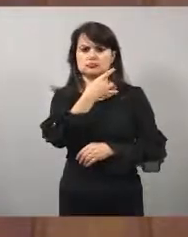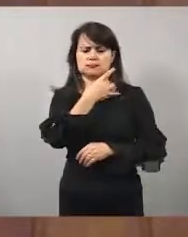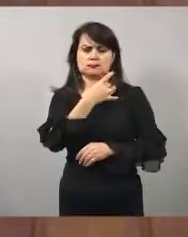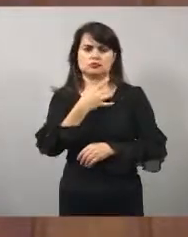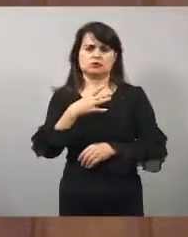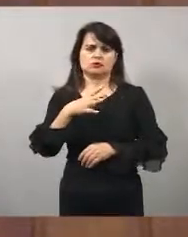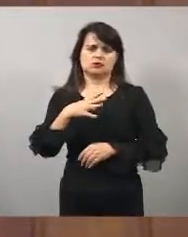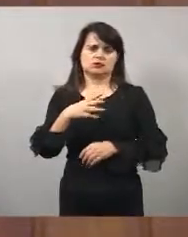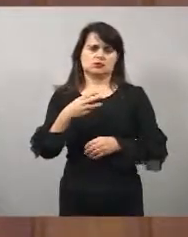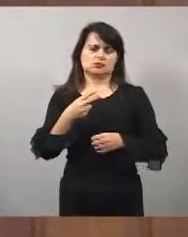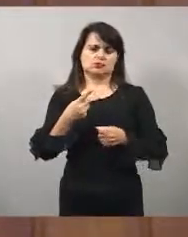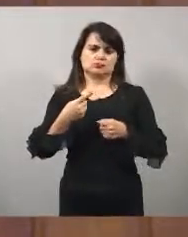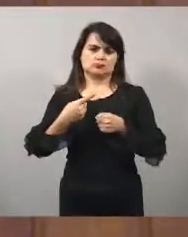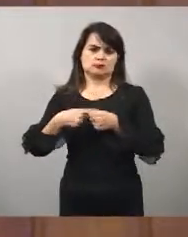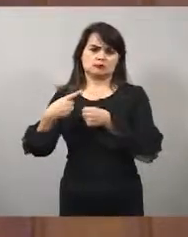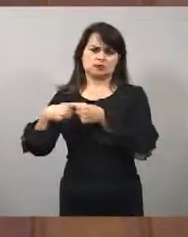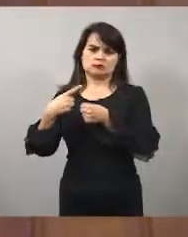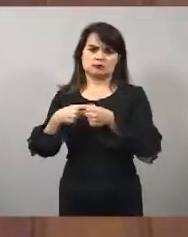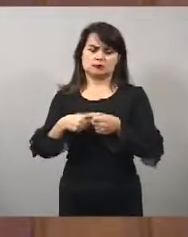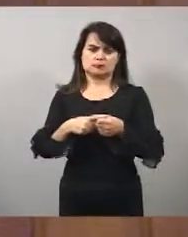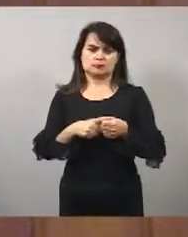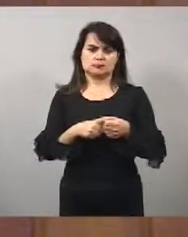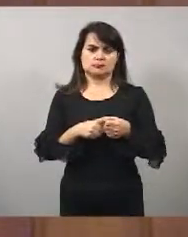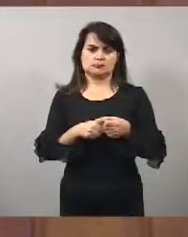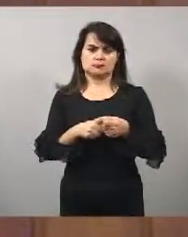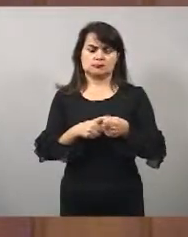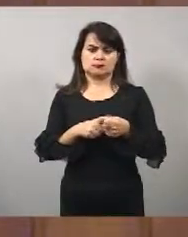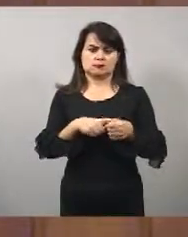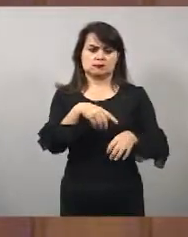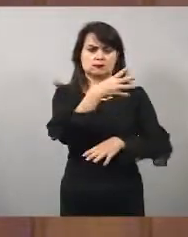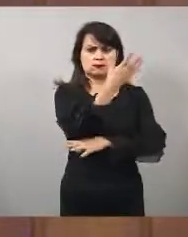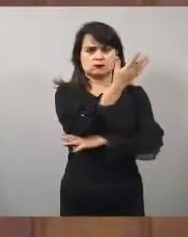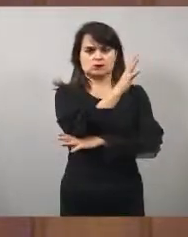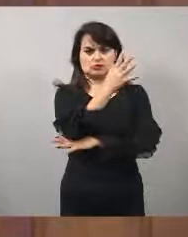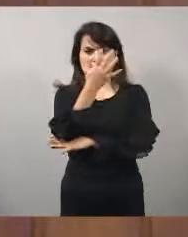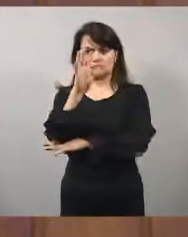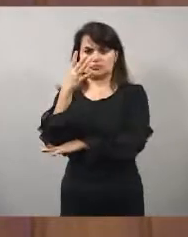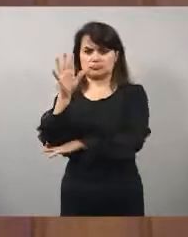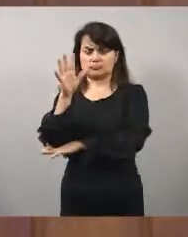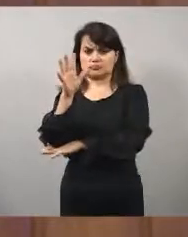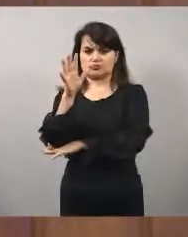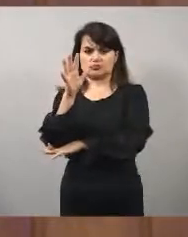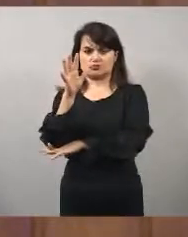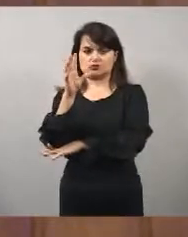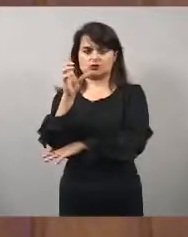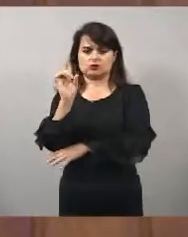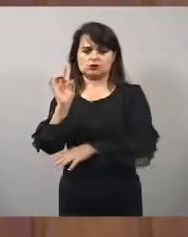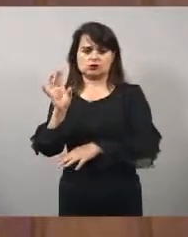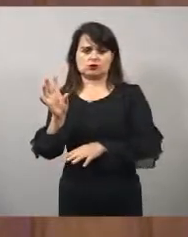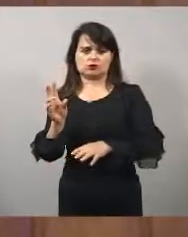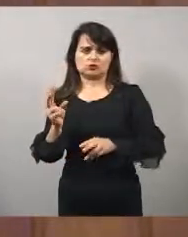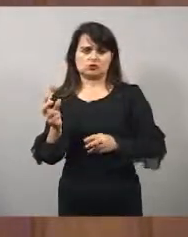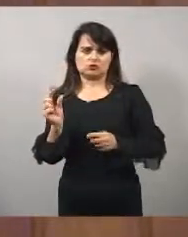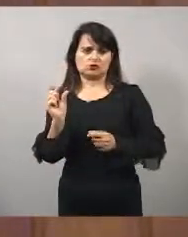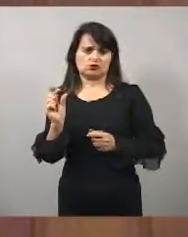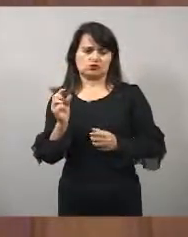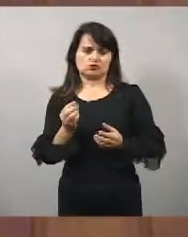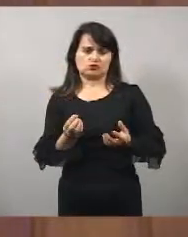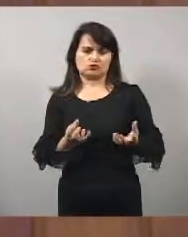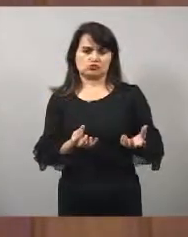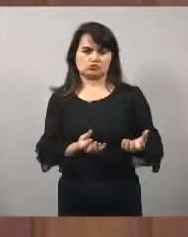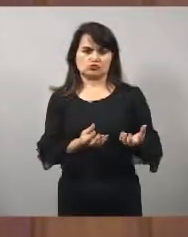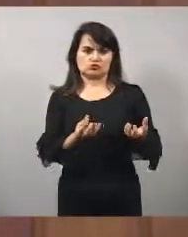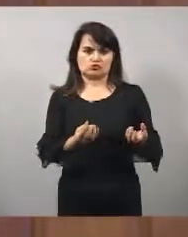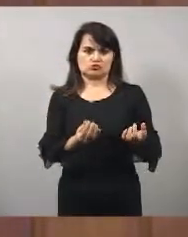apenas um apanhado de grama, este local se faz com um apanhado de gramas e alguns postes